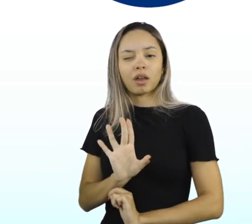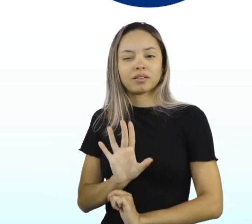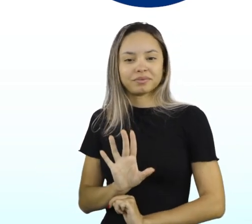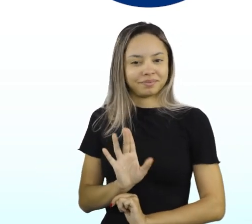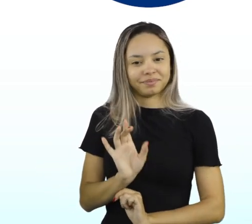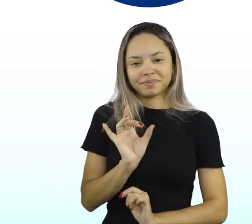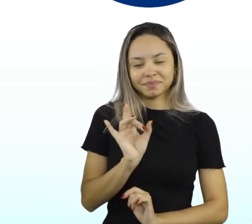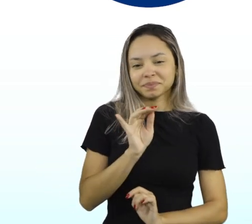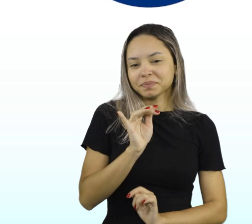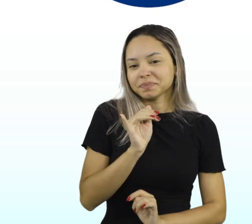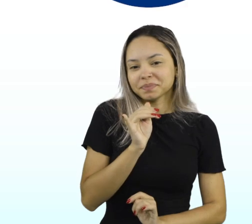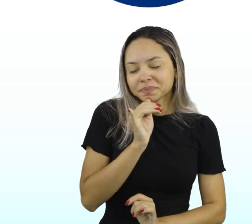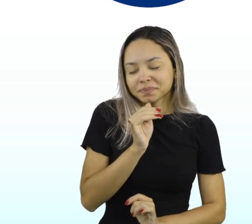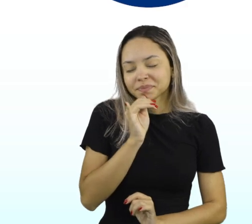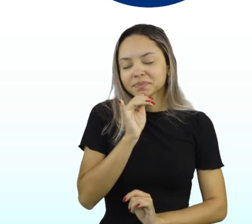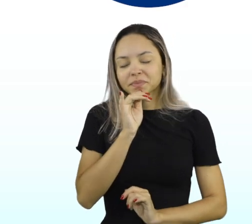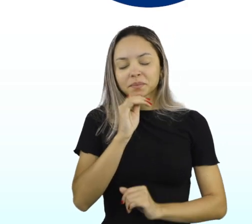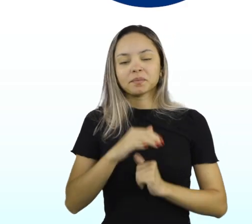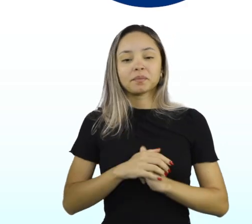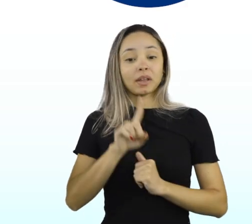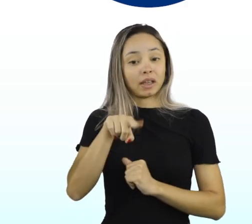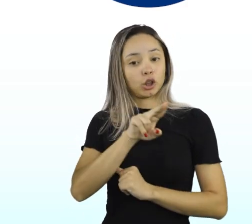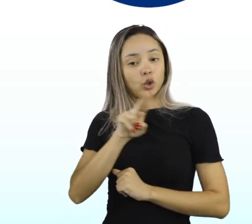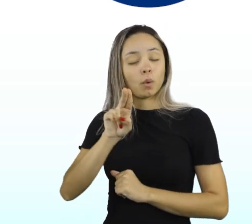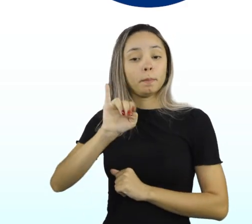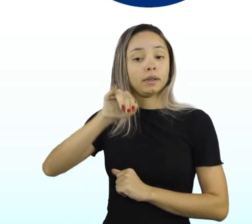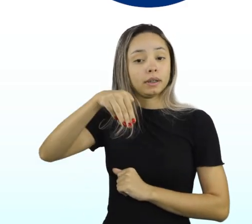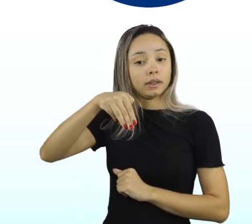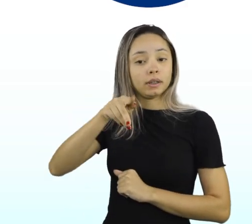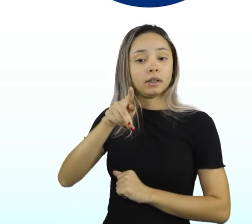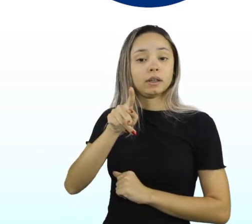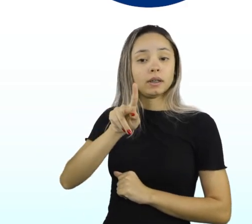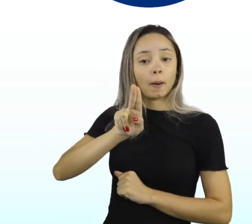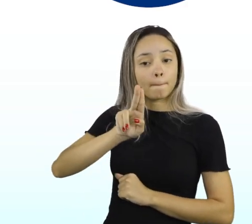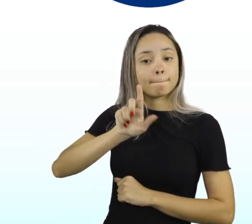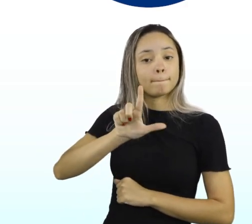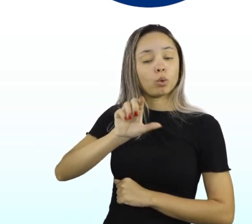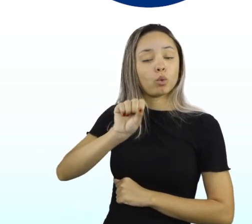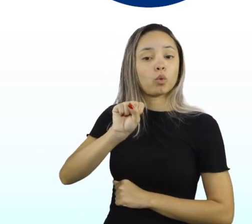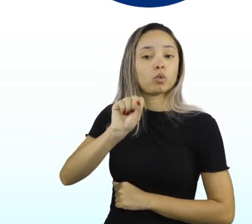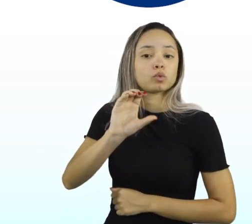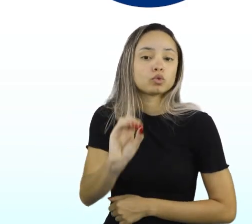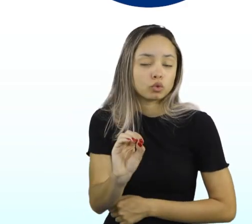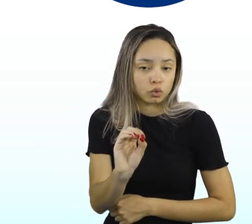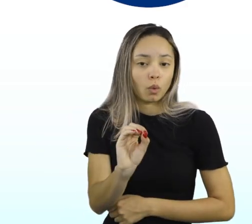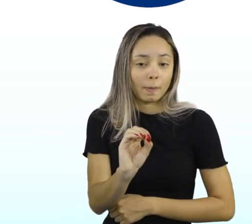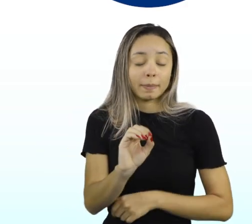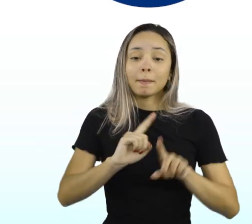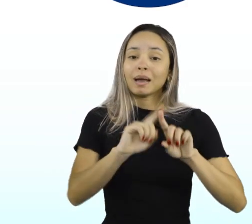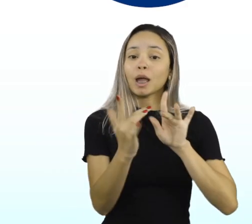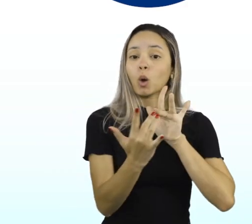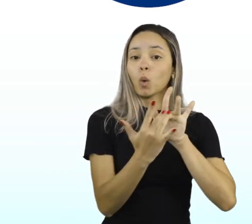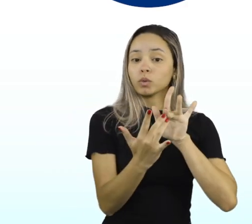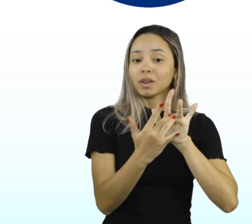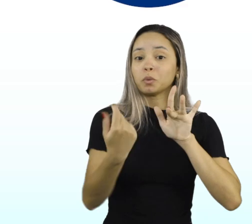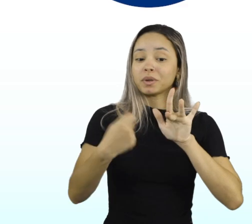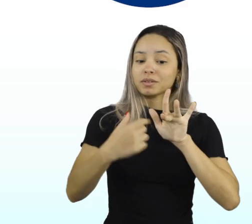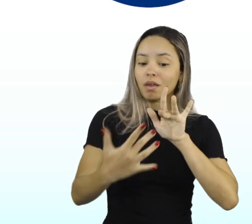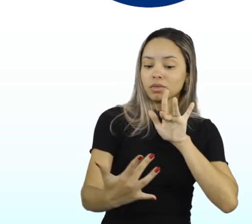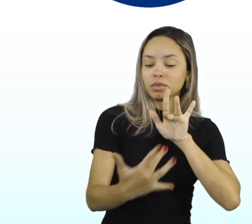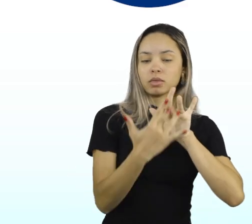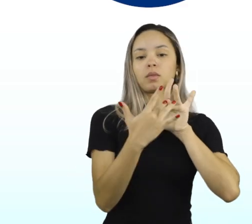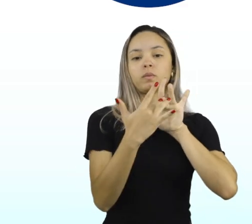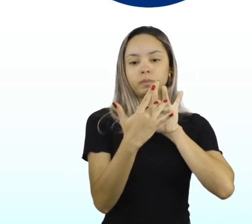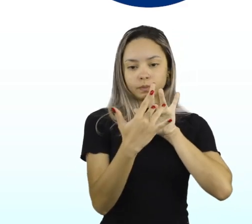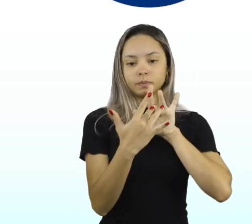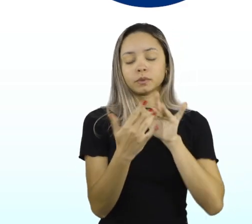de impulso. Então, força de contato, já está dizendo, né? Aquela força que precisa ter o contato físico. E o outro grupo